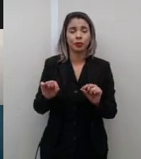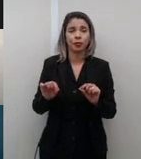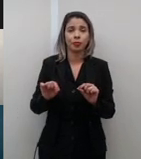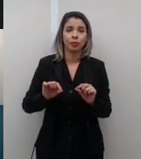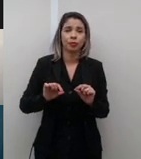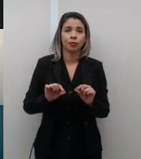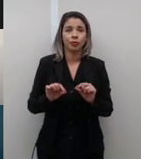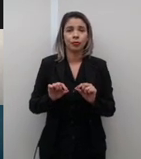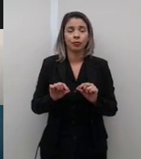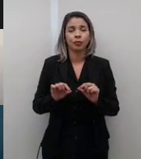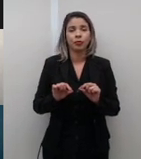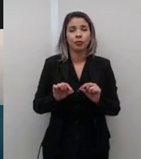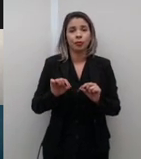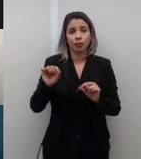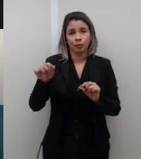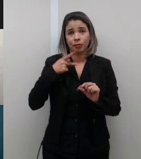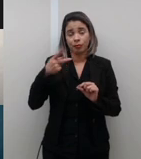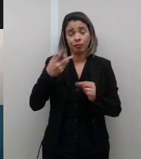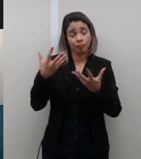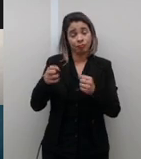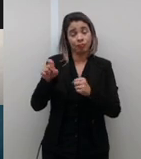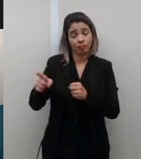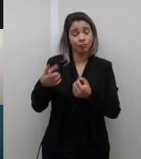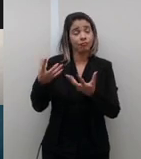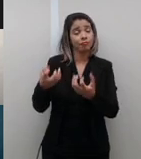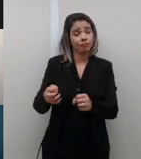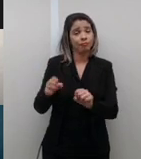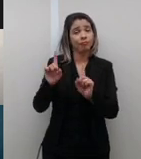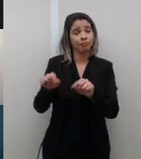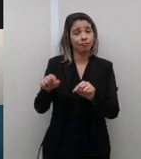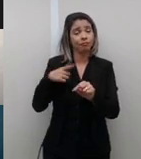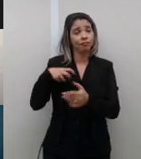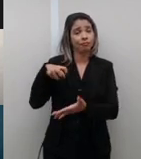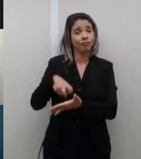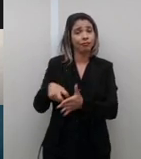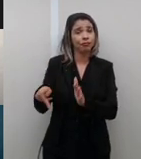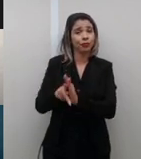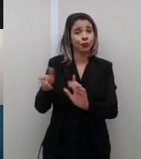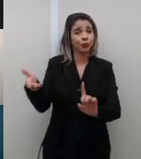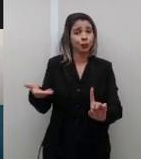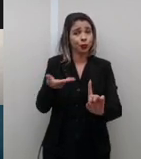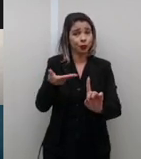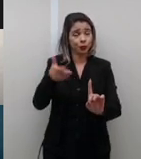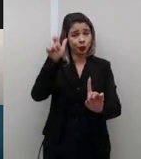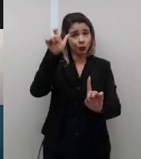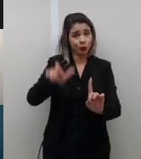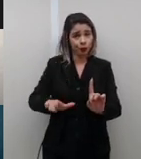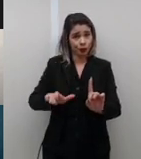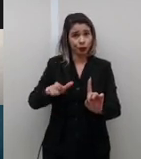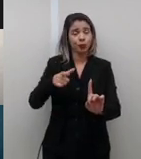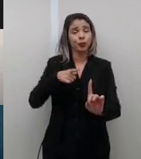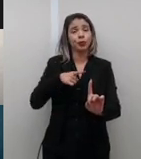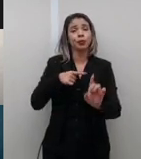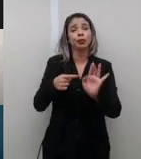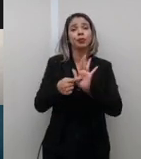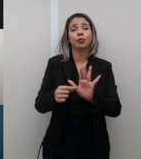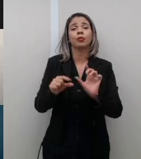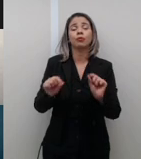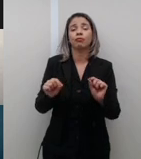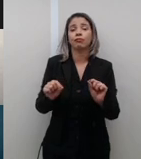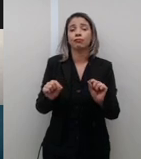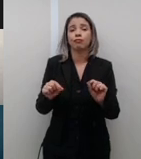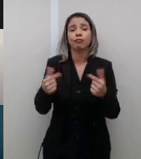quer dizer, ela mesma admite que ela foi, reconhece evidentemente que foi condenada por dolo, não é? Revela-se descabida a